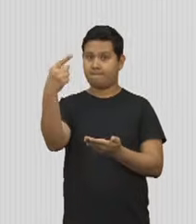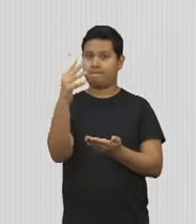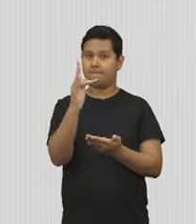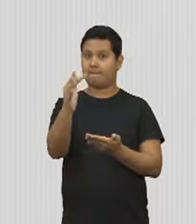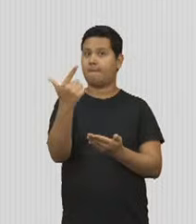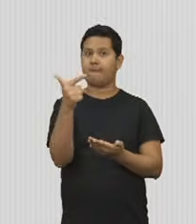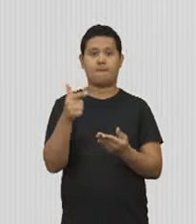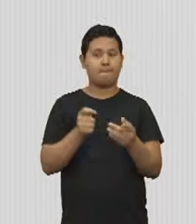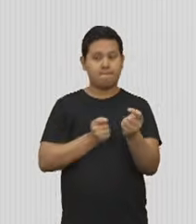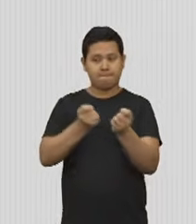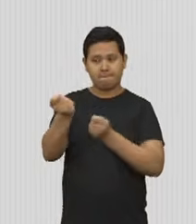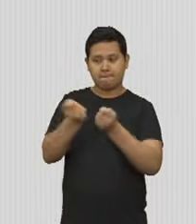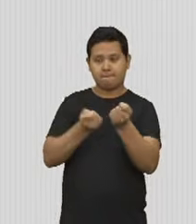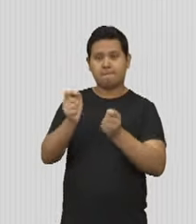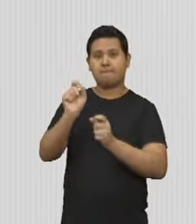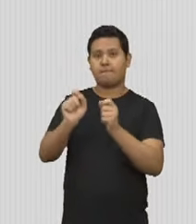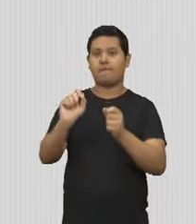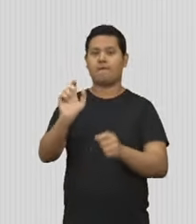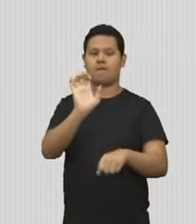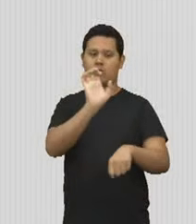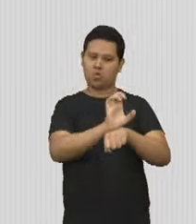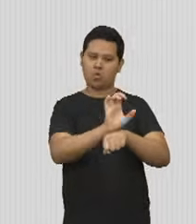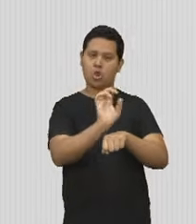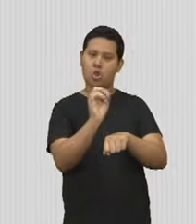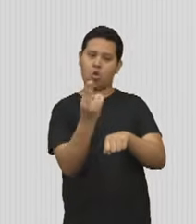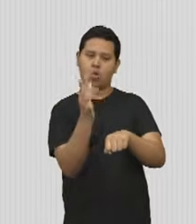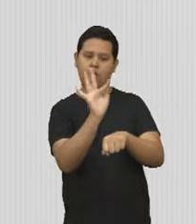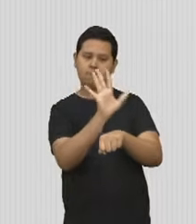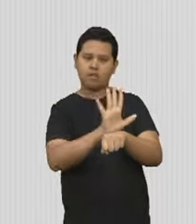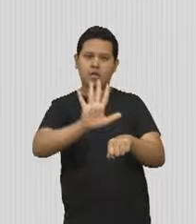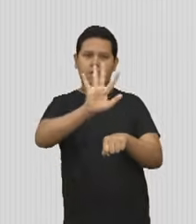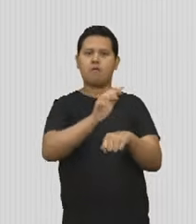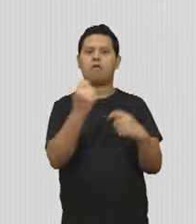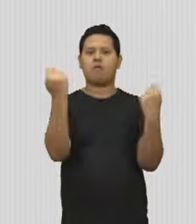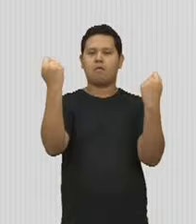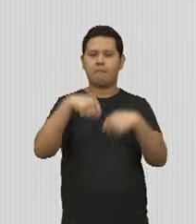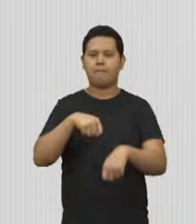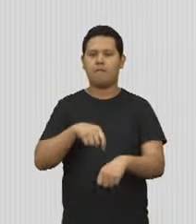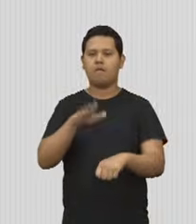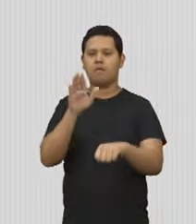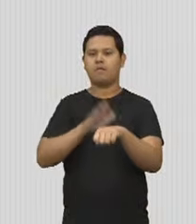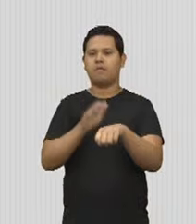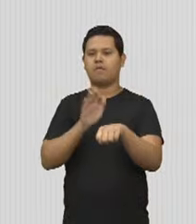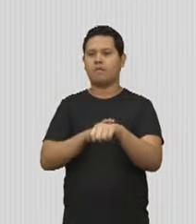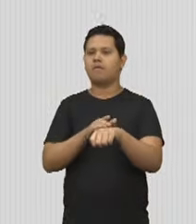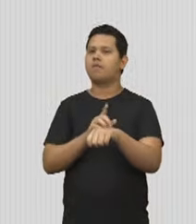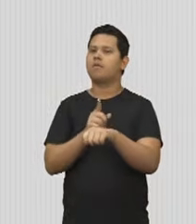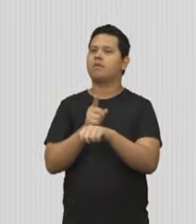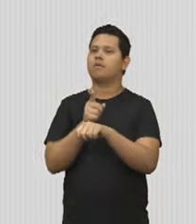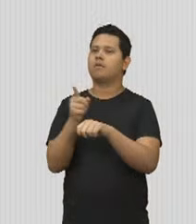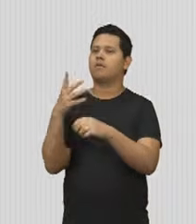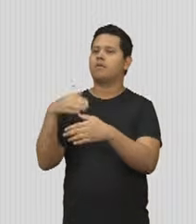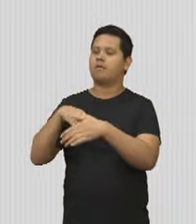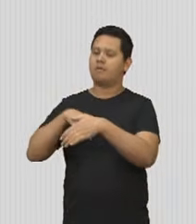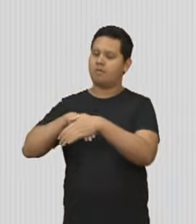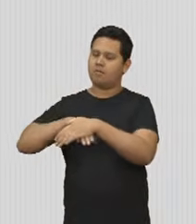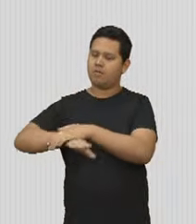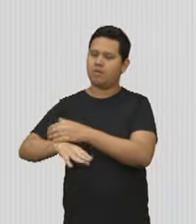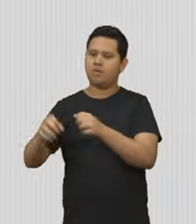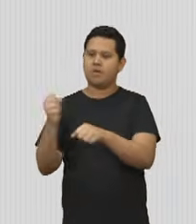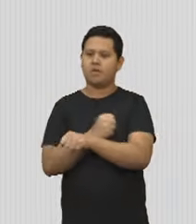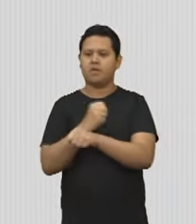o controle do que vai receber do Estado e da Federação, ele possa receber mais valores para investir nas